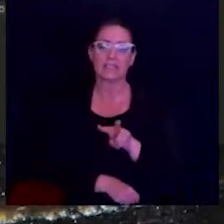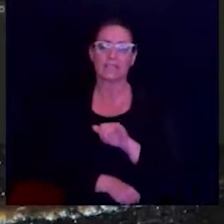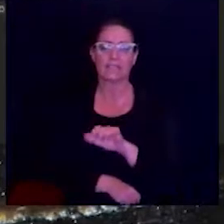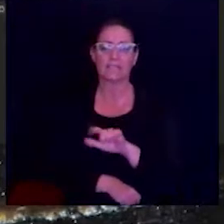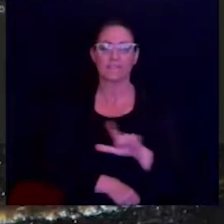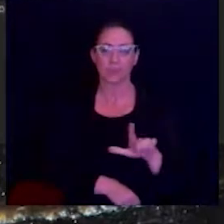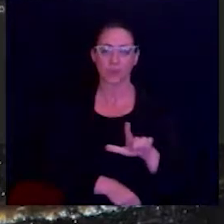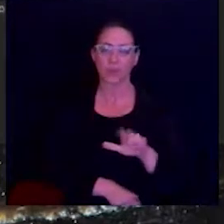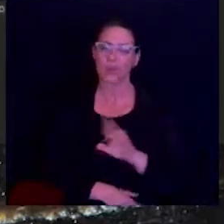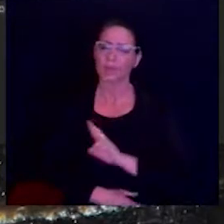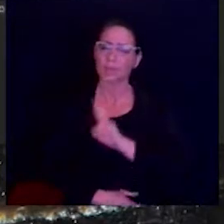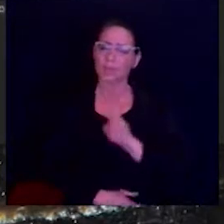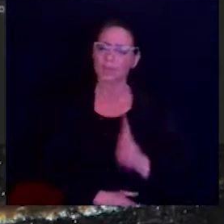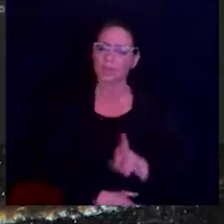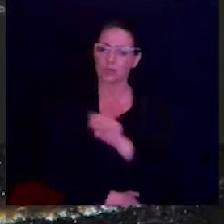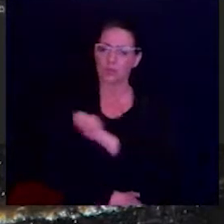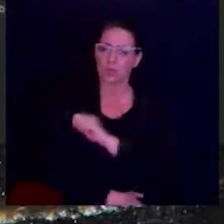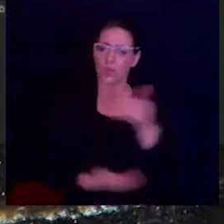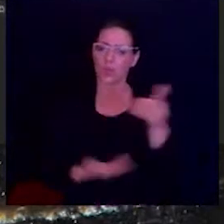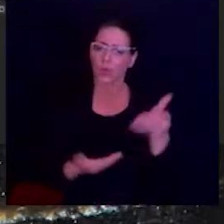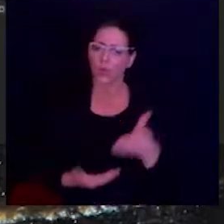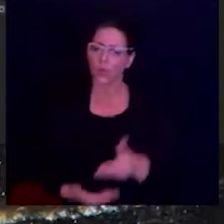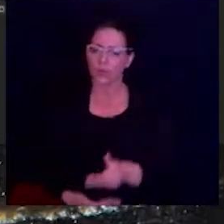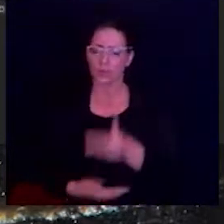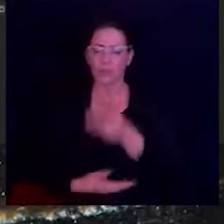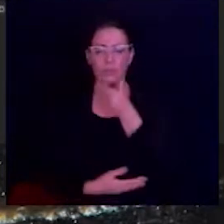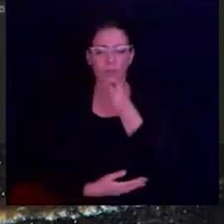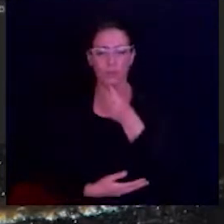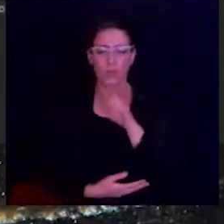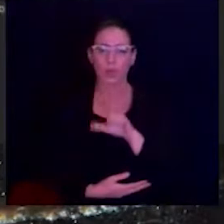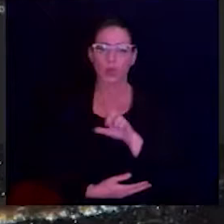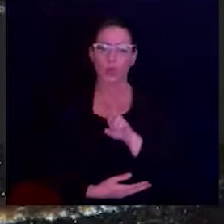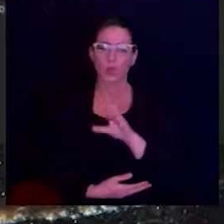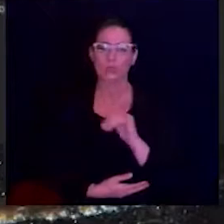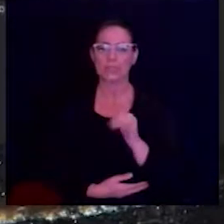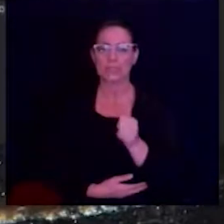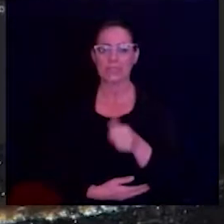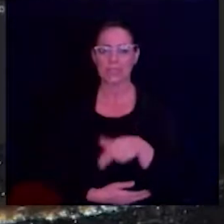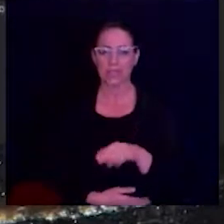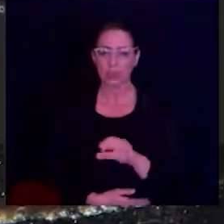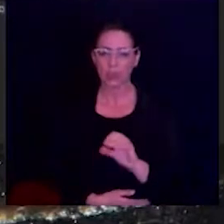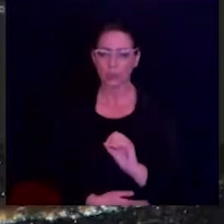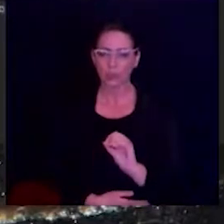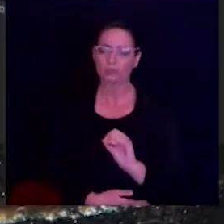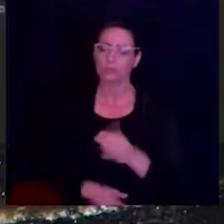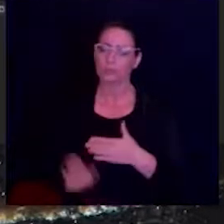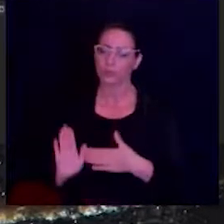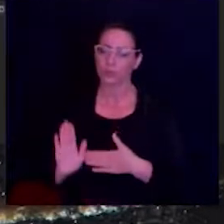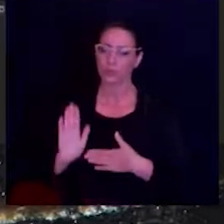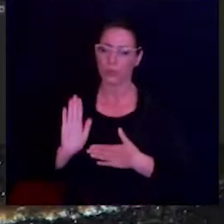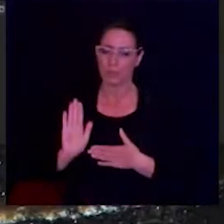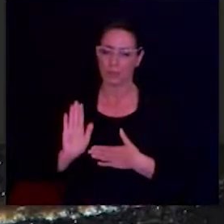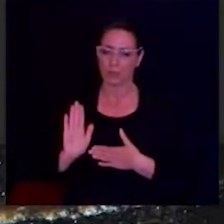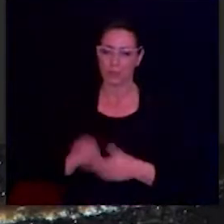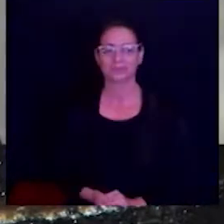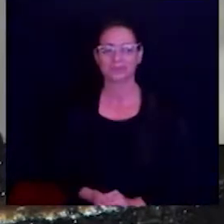de Engenharia Civil, convidamos o acadêmico Luciano Passos de Medeiros para fazer o juramento.